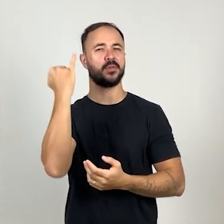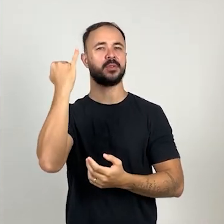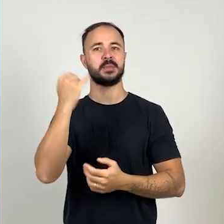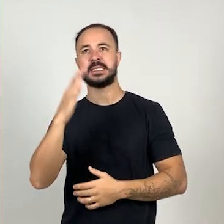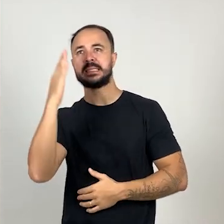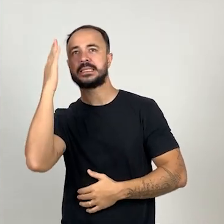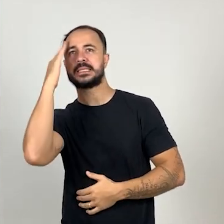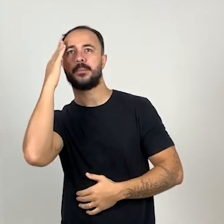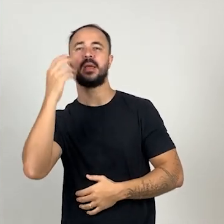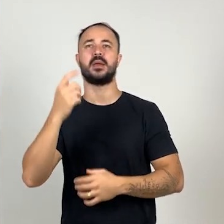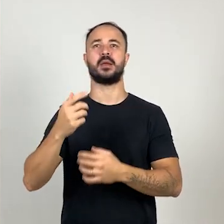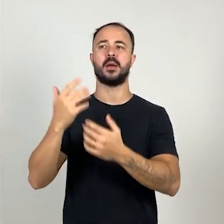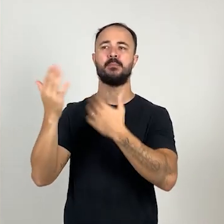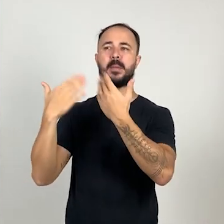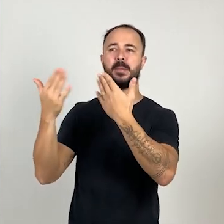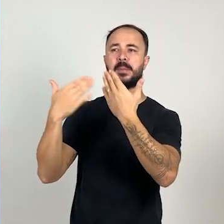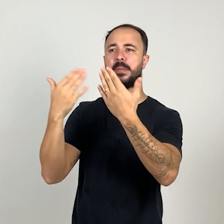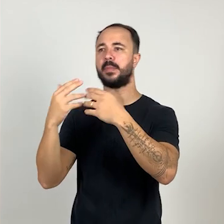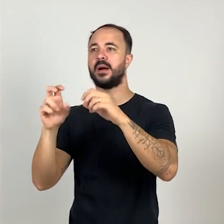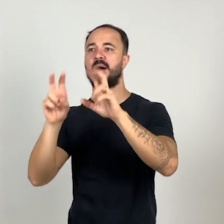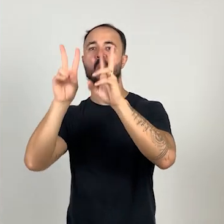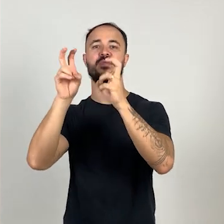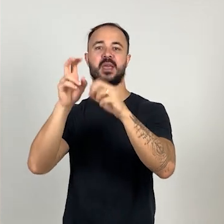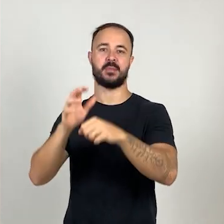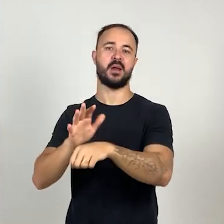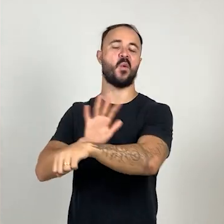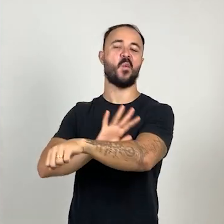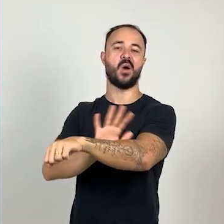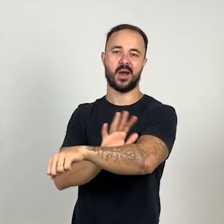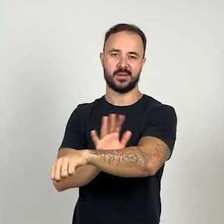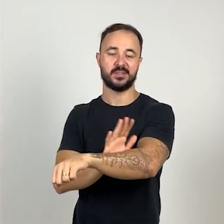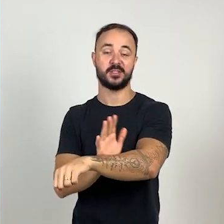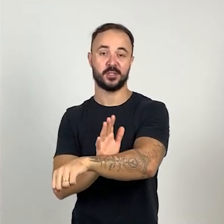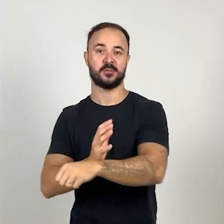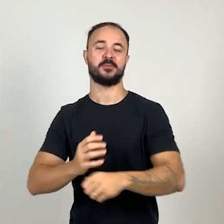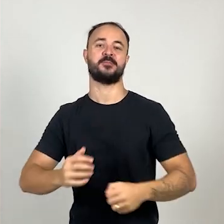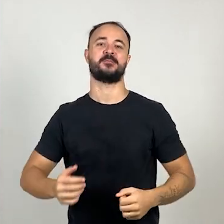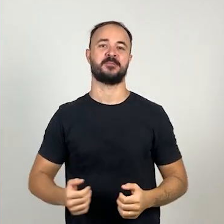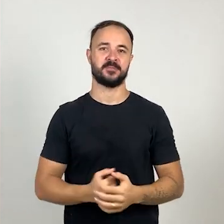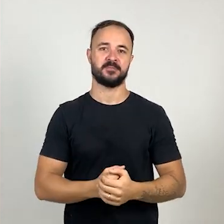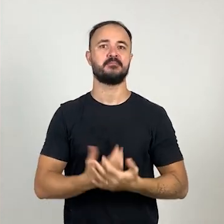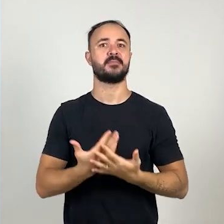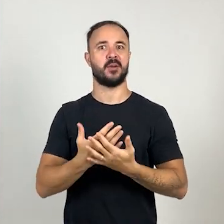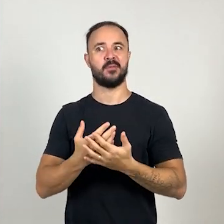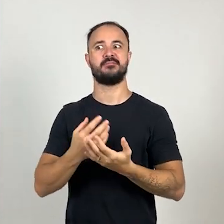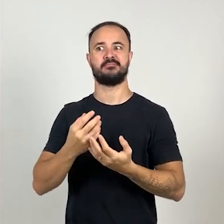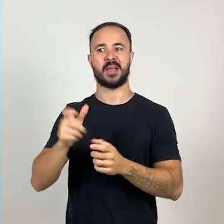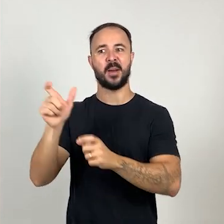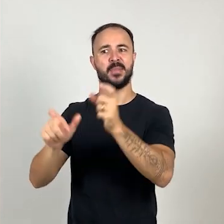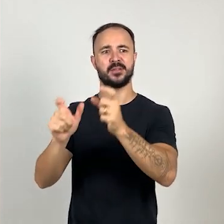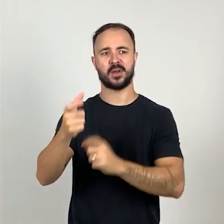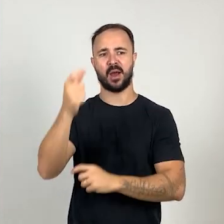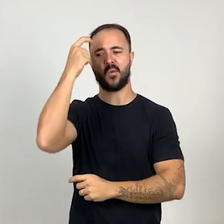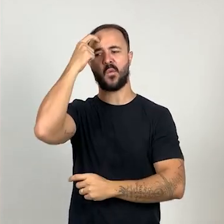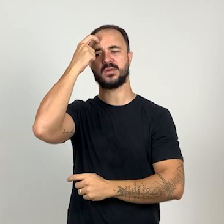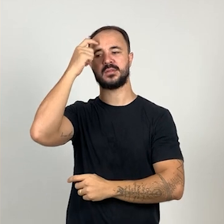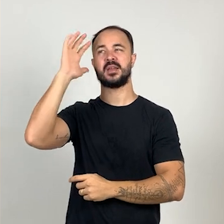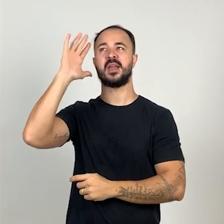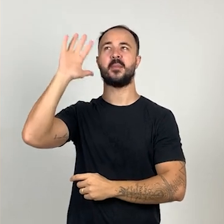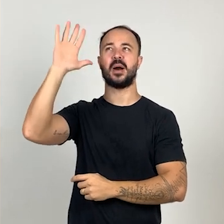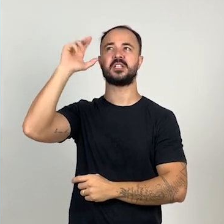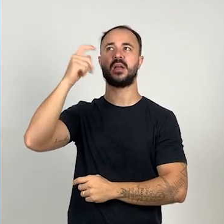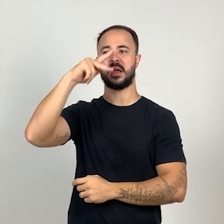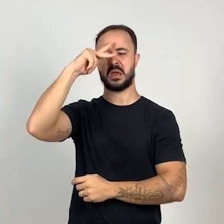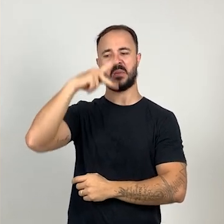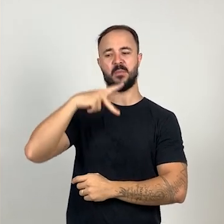a diversidade no Brasil, convidando os leitores a refletirem sobre suas próprias experiências e preconceitos e a